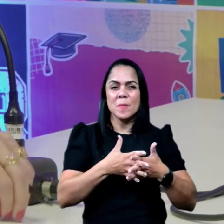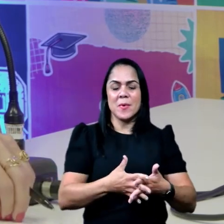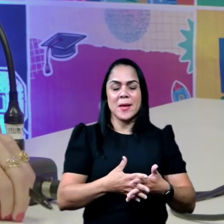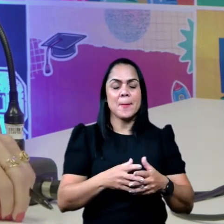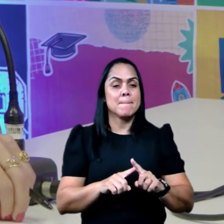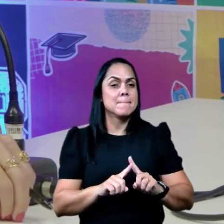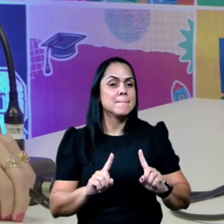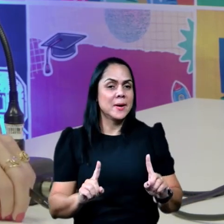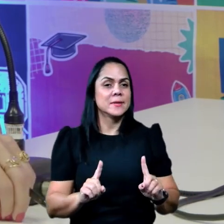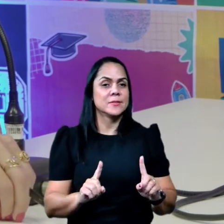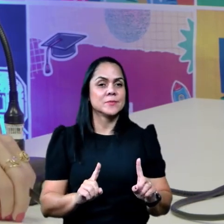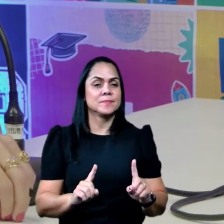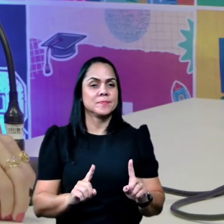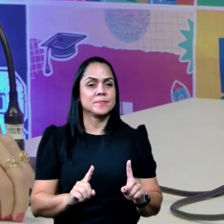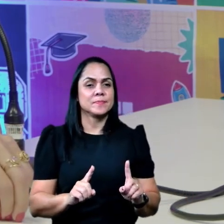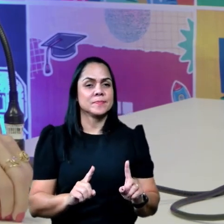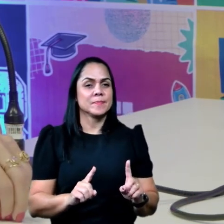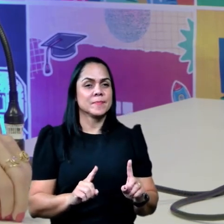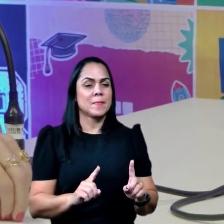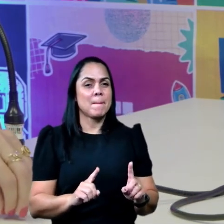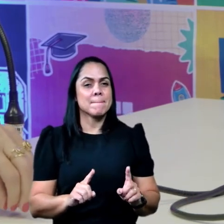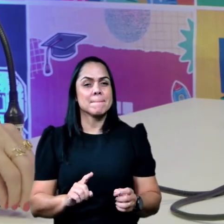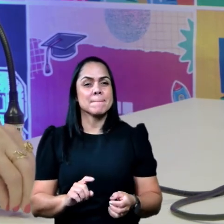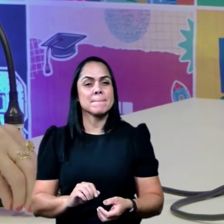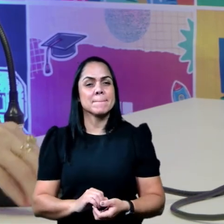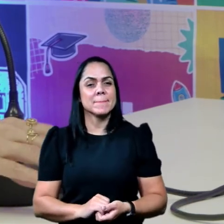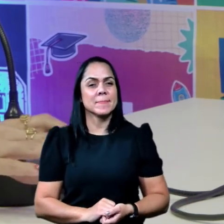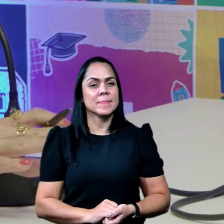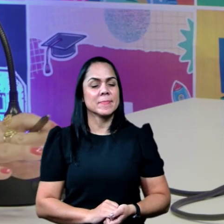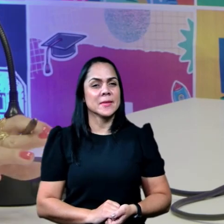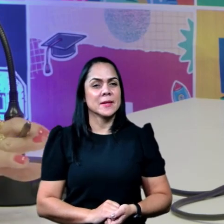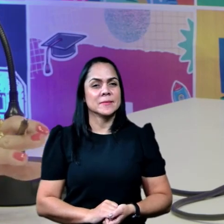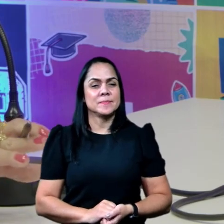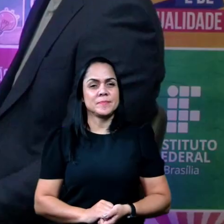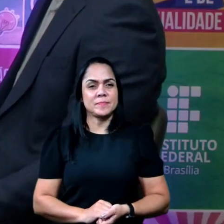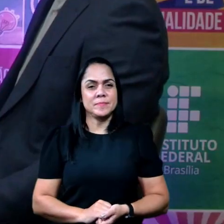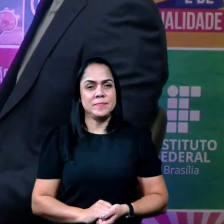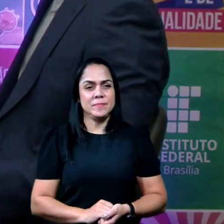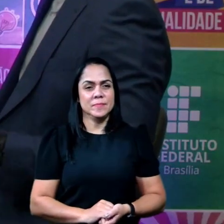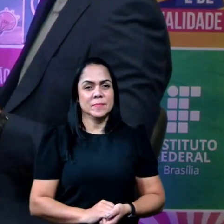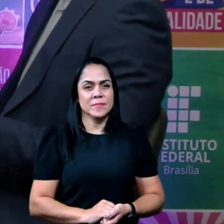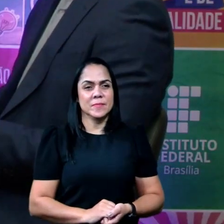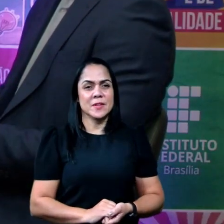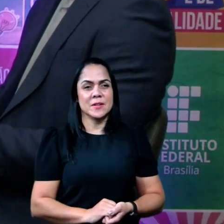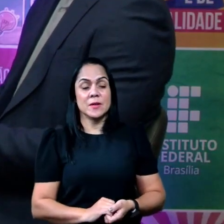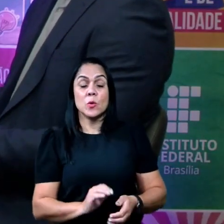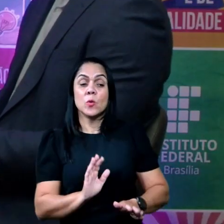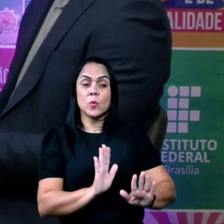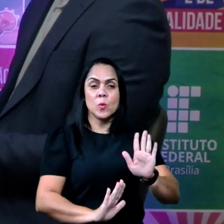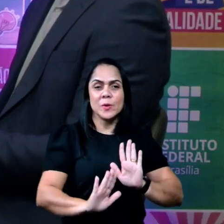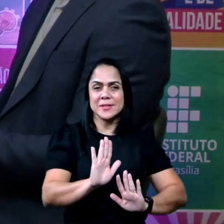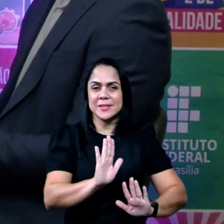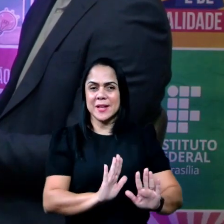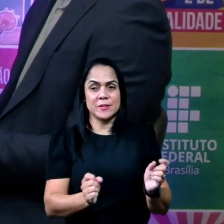estamos, eh digamos, colocando panos, né, sobre abafando o caso, ao contrário,